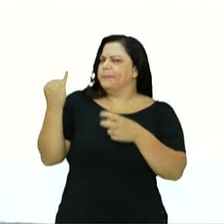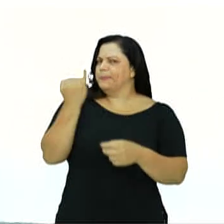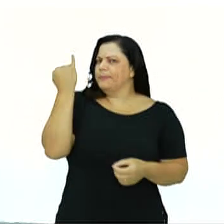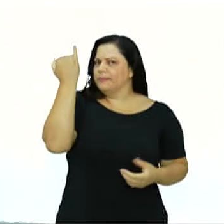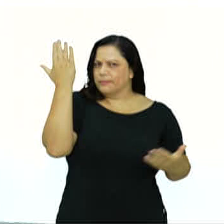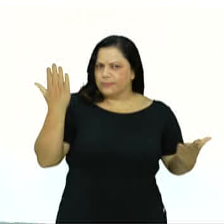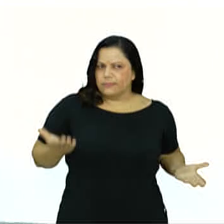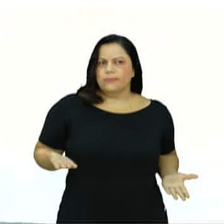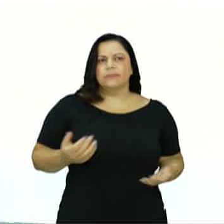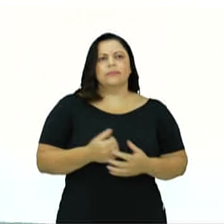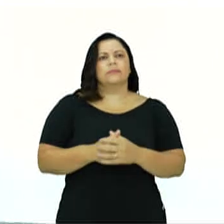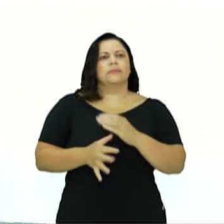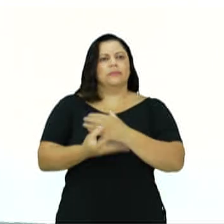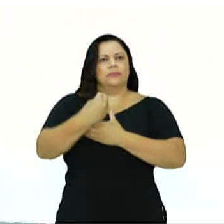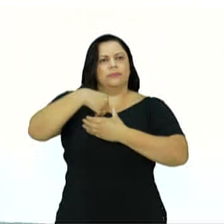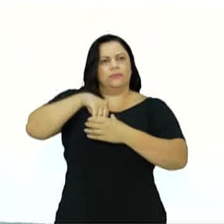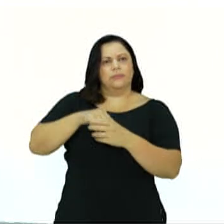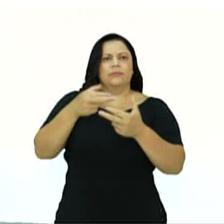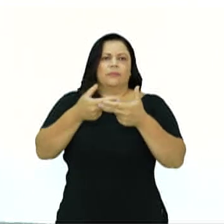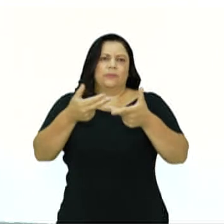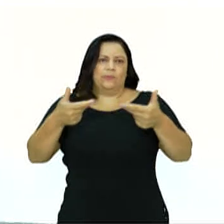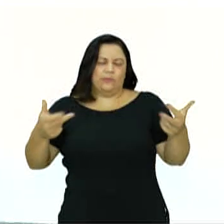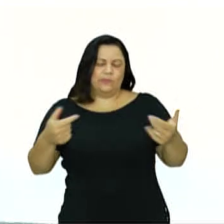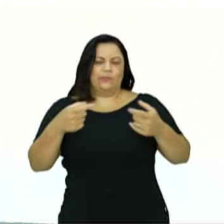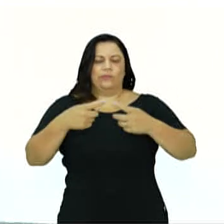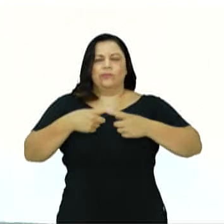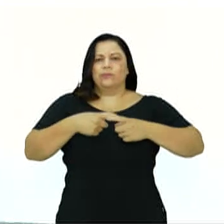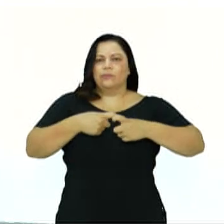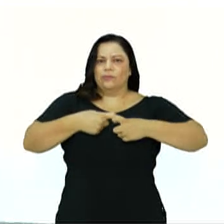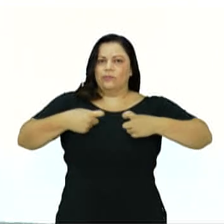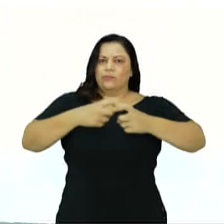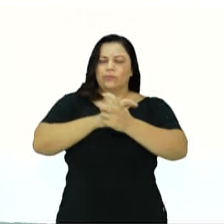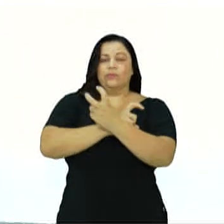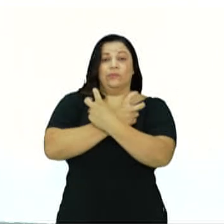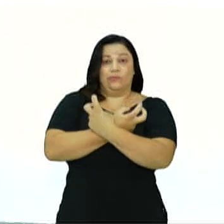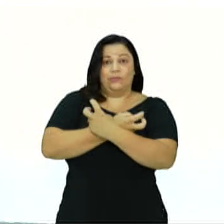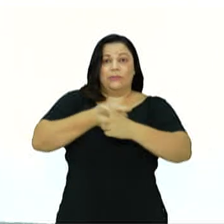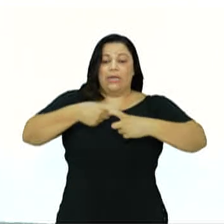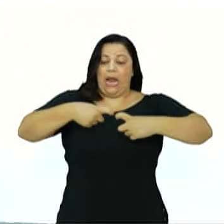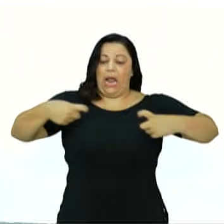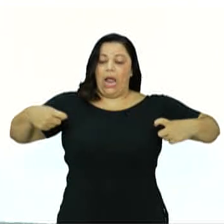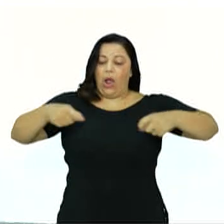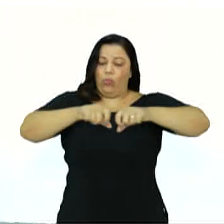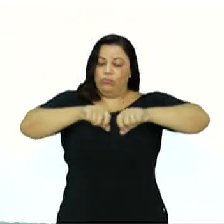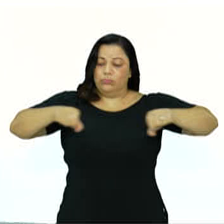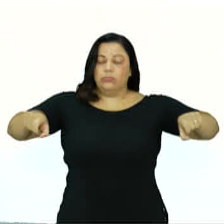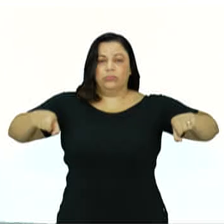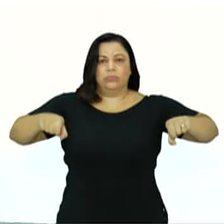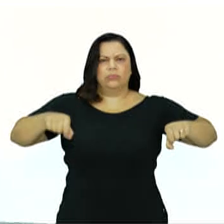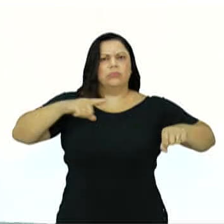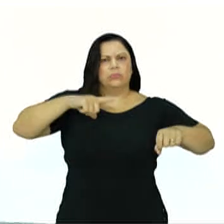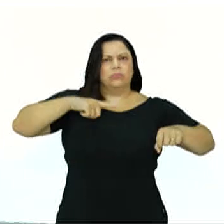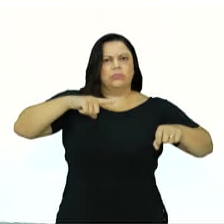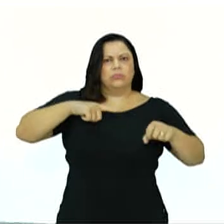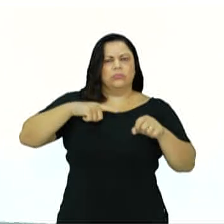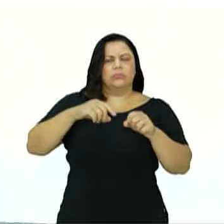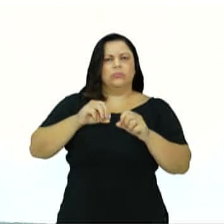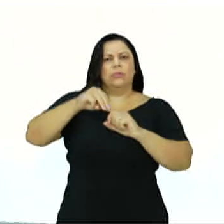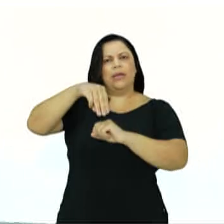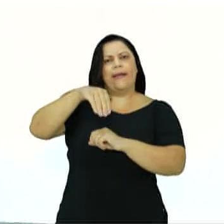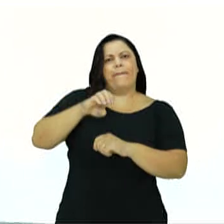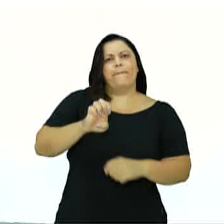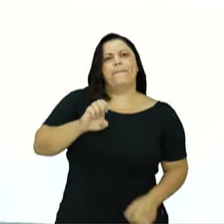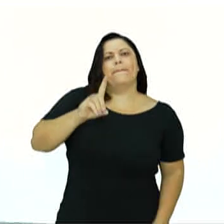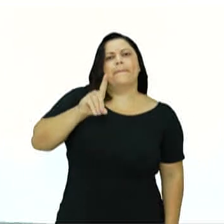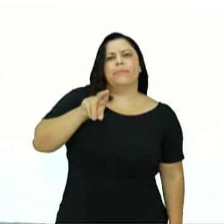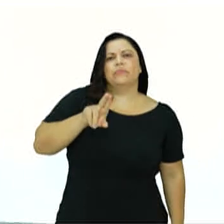gente? No interior de vários ossos longos, principalmente os longos, existe a medula óssea, A medula óssea está aqui dentro desse